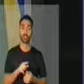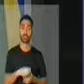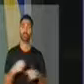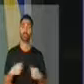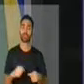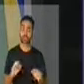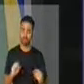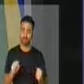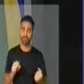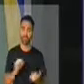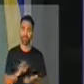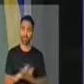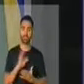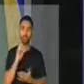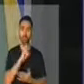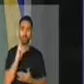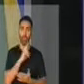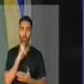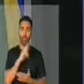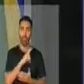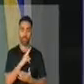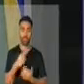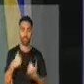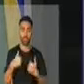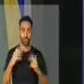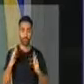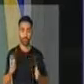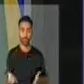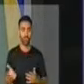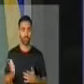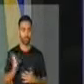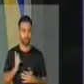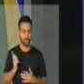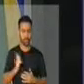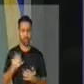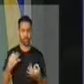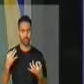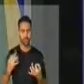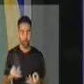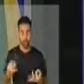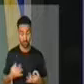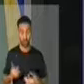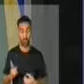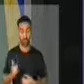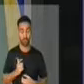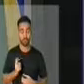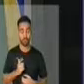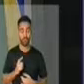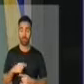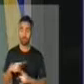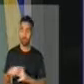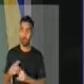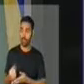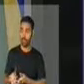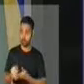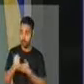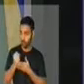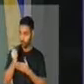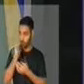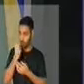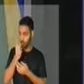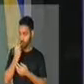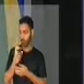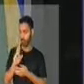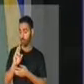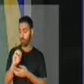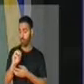enfrentado urgentemente. Eu tenho a plena convicção que vou contar com a soma do deputado Rômulo Gouveia,